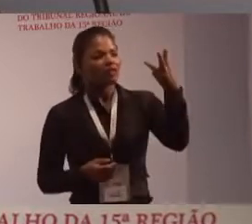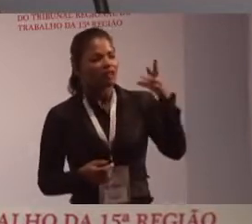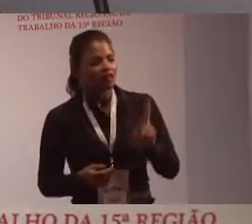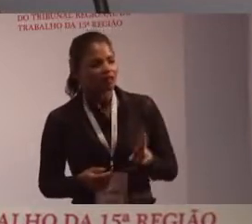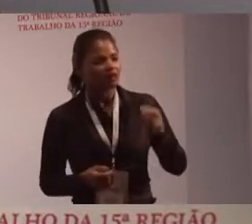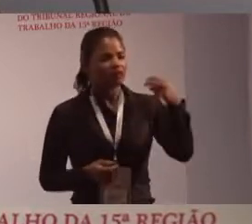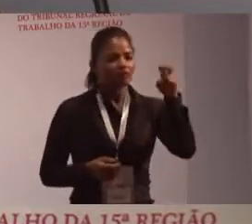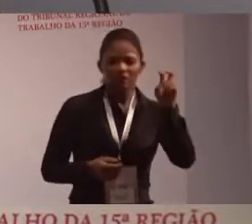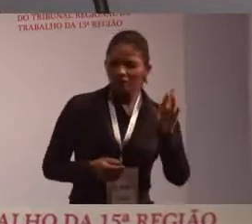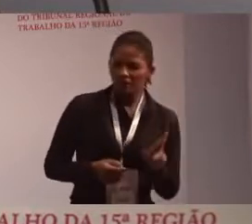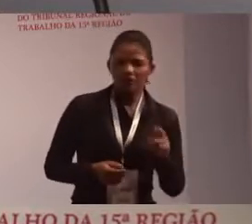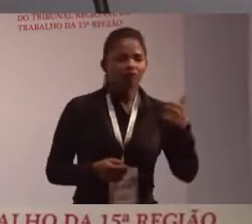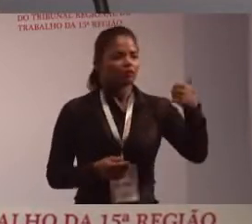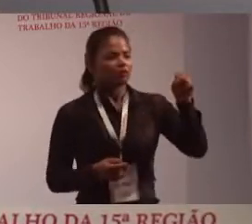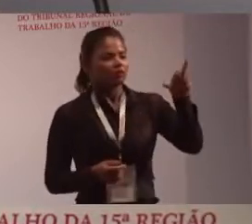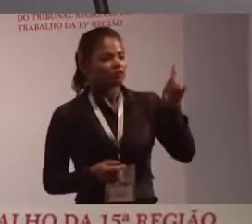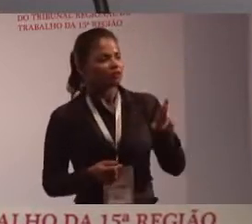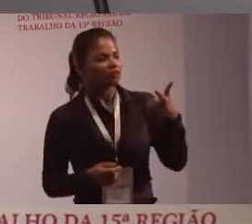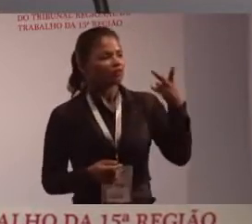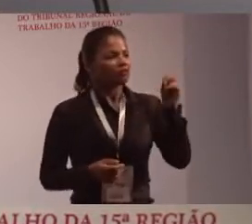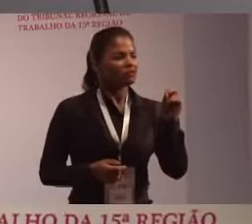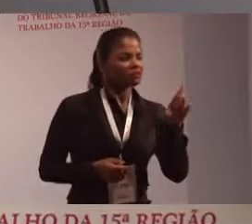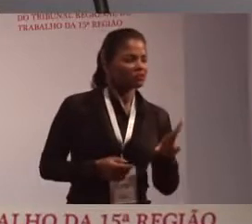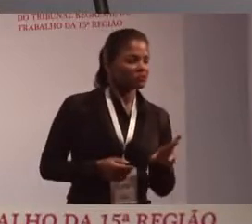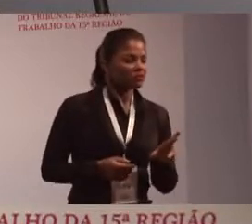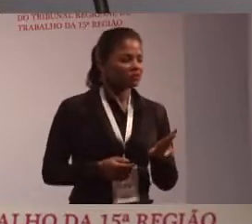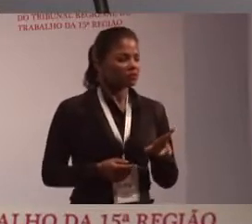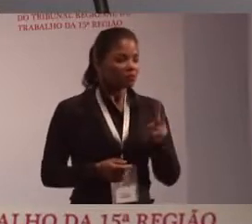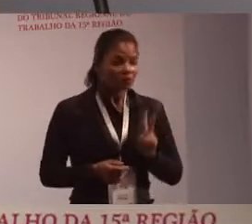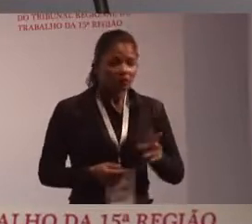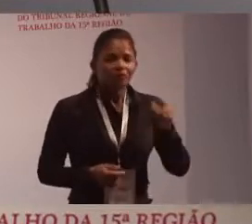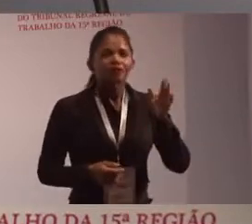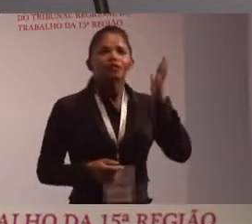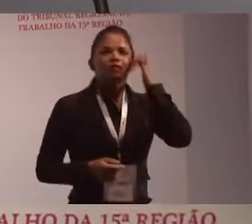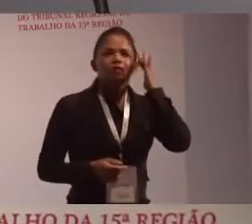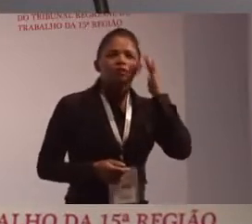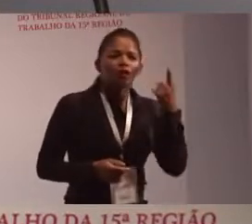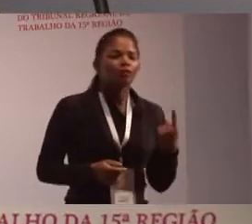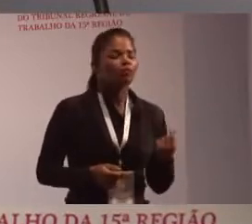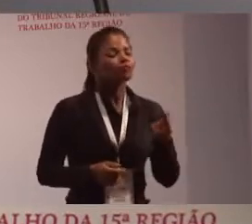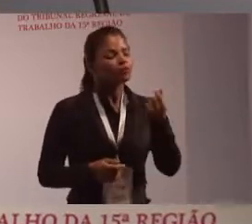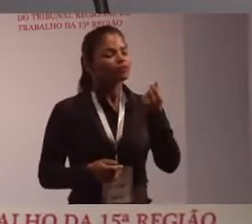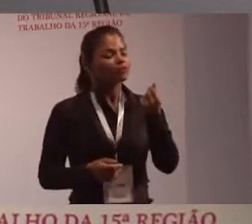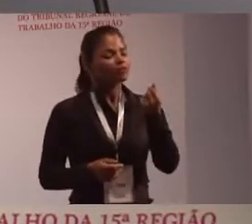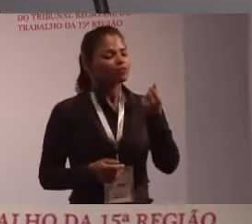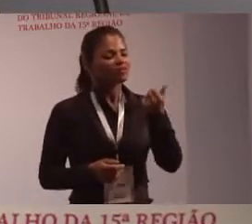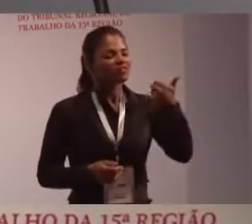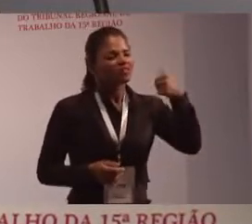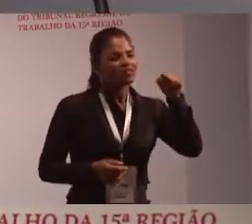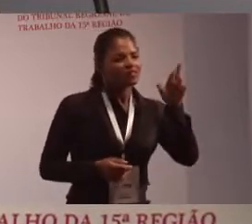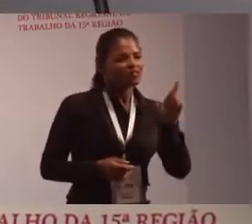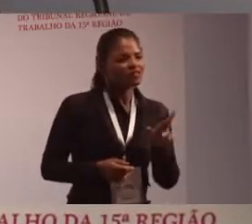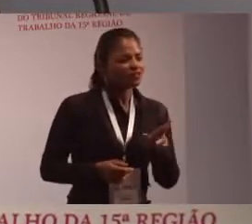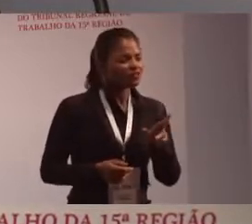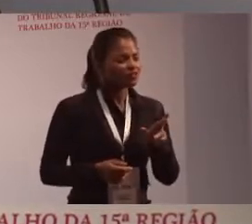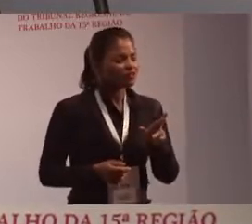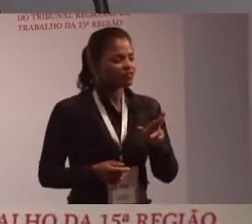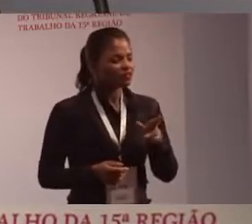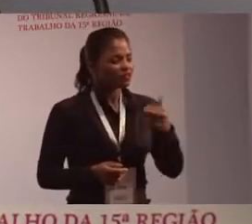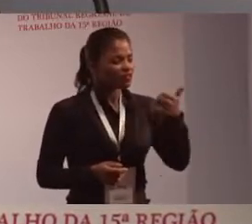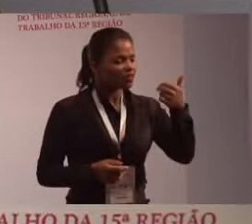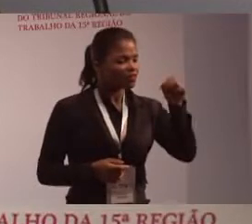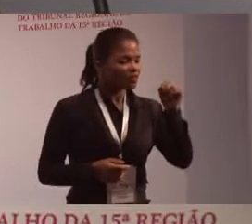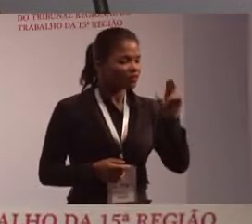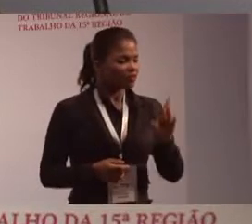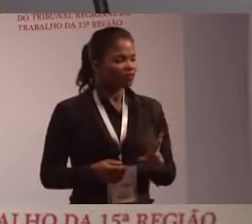R$ 3, R$ 5, R$ 10, R$ 20. Mesmo quando ele tem uma ideia de que o valor da entrega é, por exemplo, 10, médico só faz conta de 10,